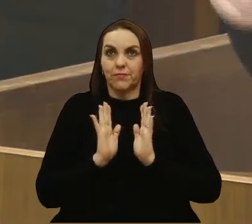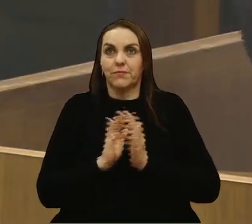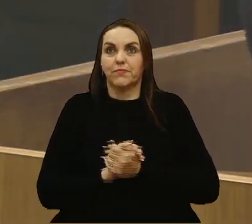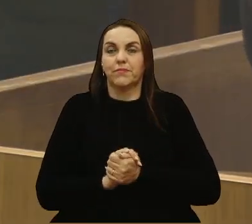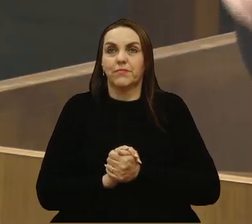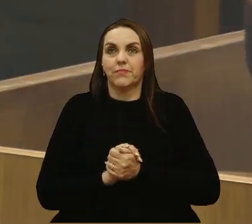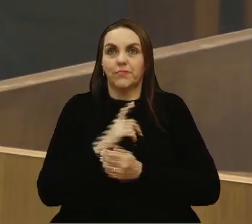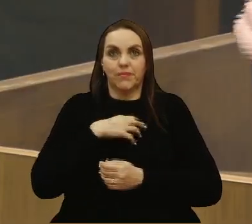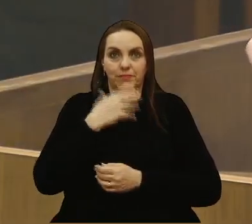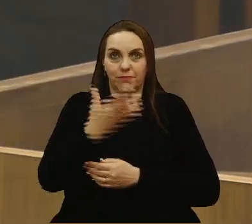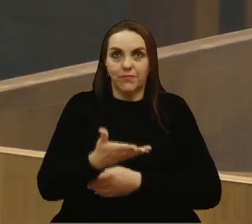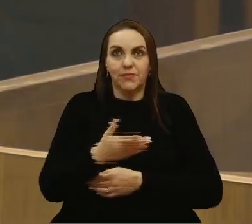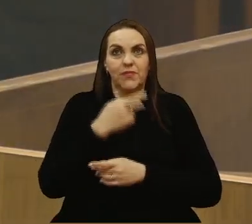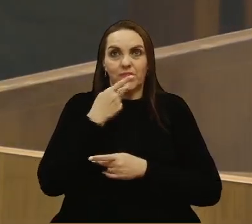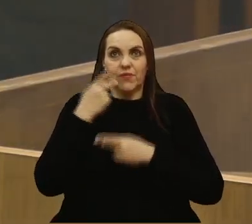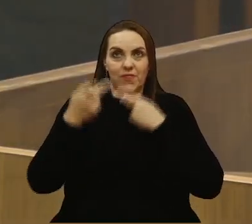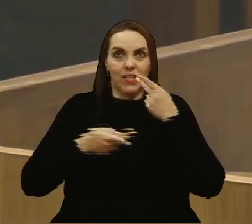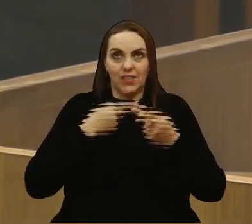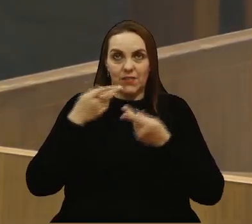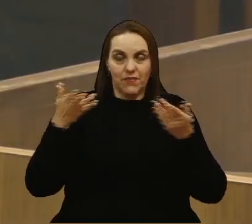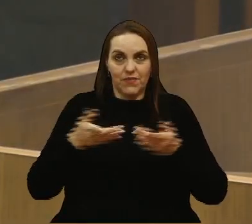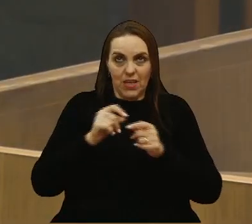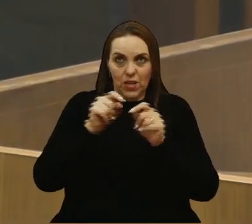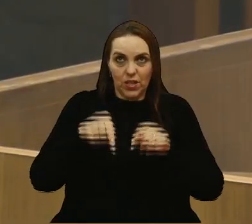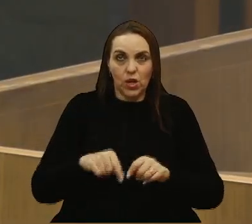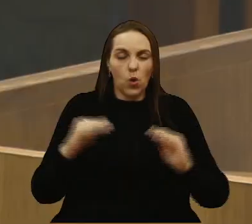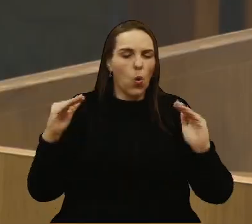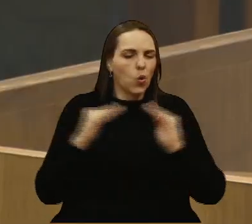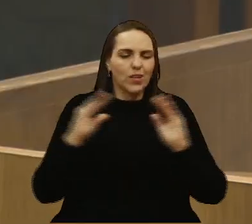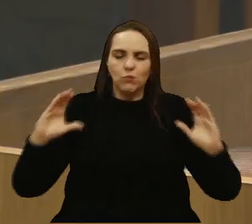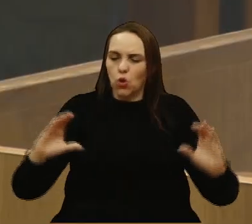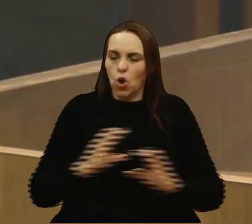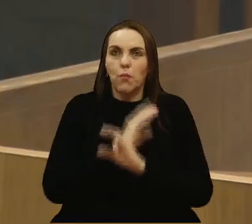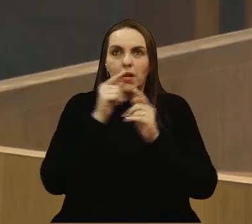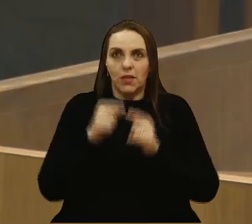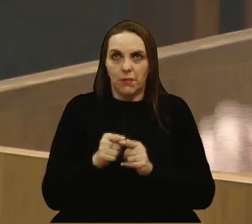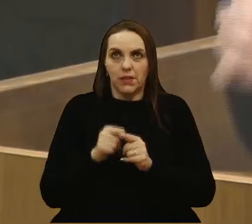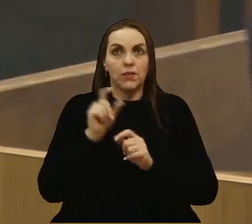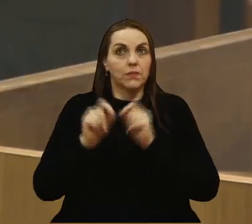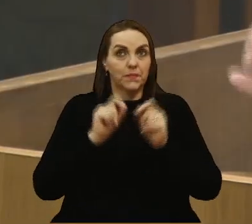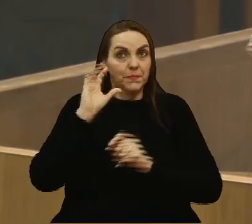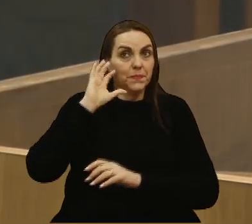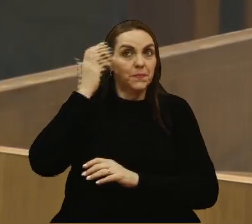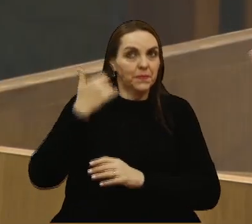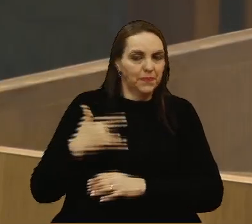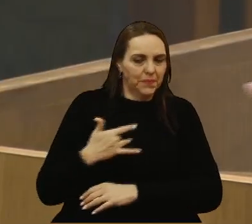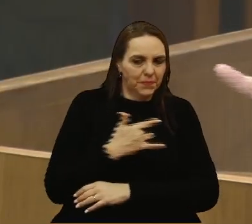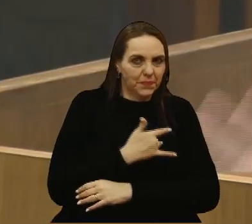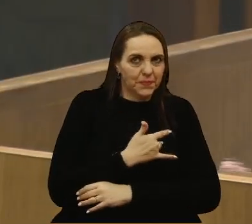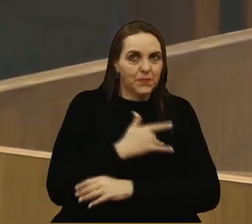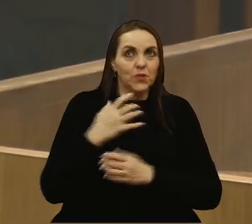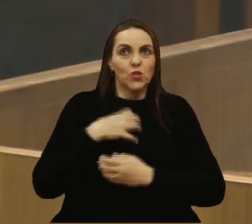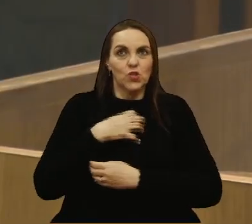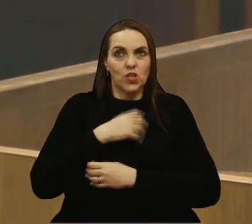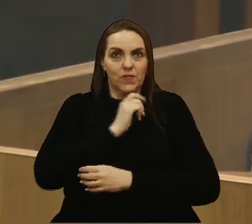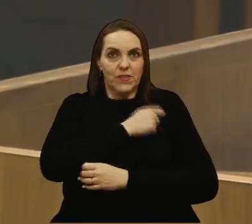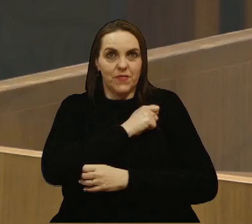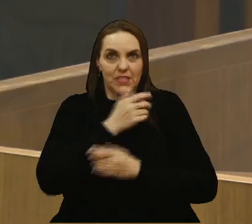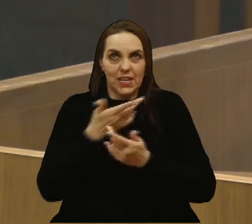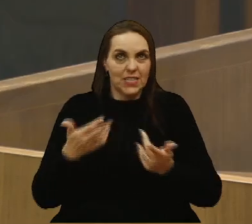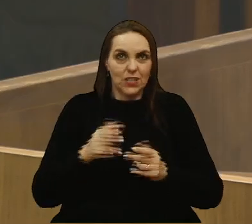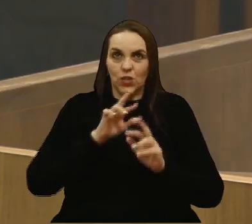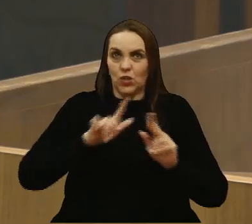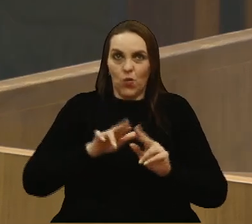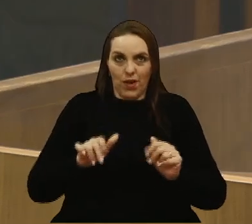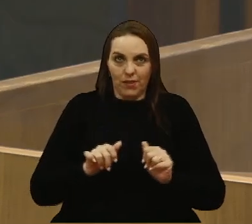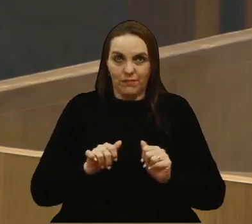que vocês fizeram hoje aqui, nós concordamos totalmente sobre a situação da saúde, mas com a forma de fazer a fiscalização, não. Queria